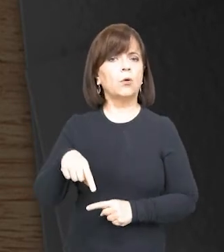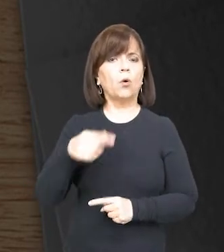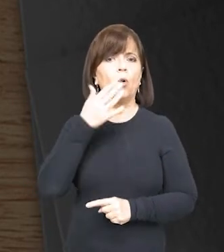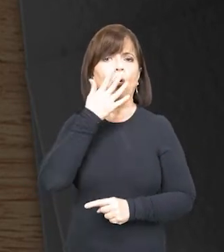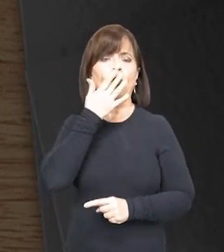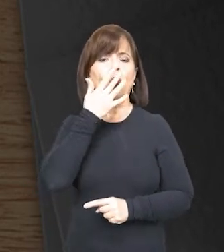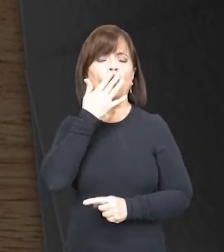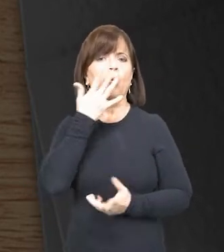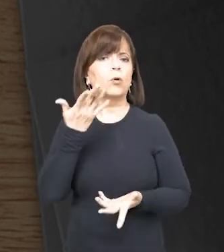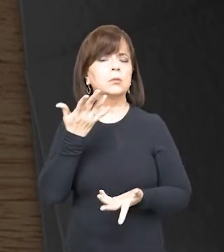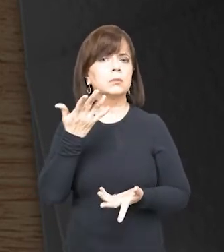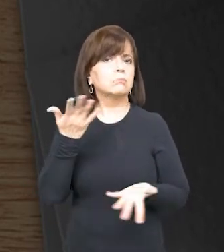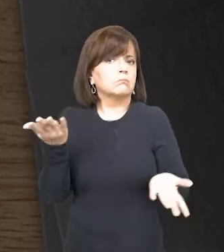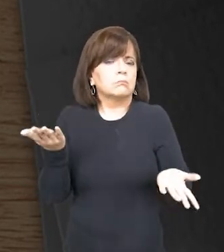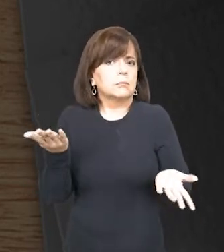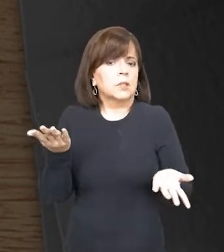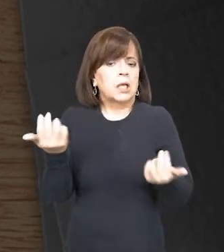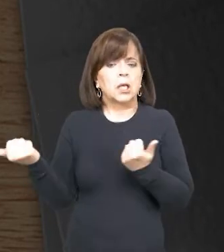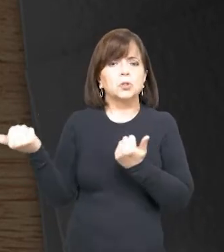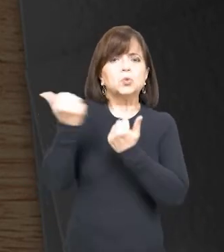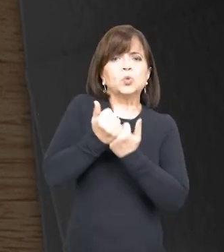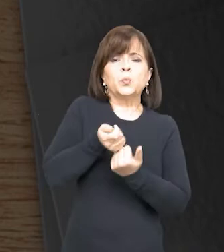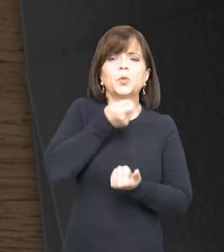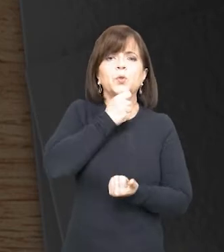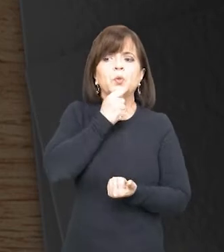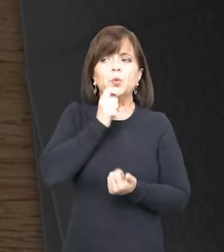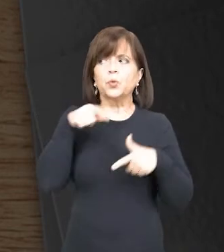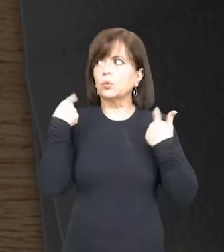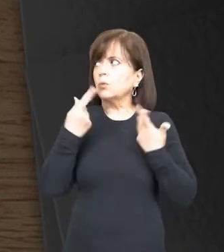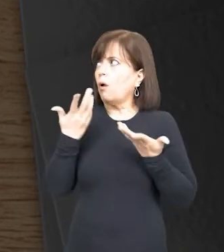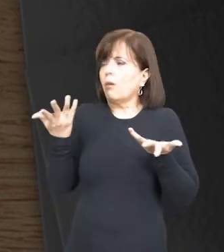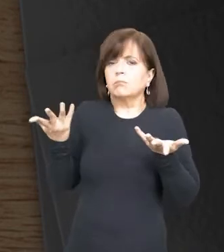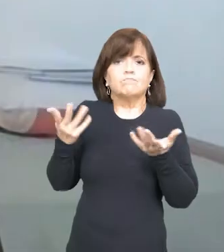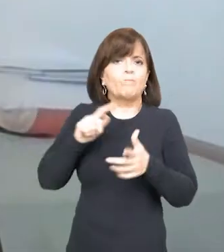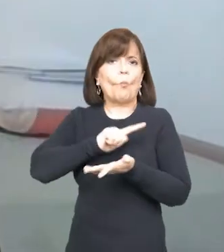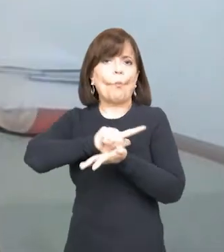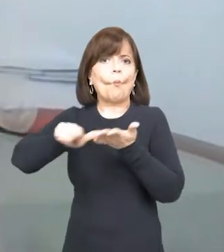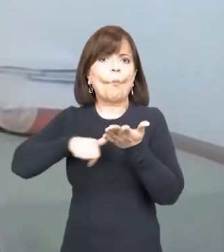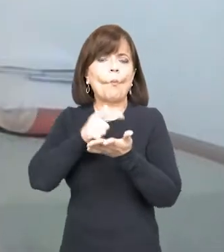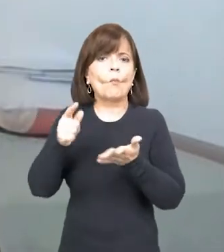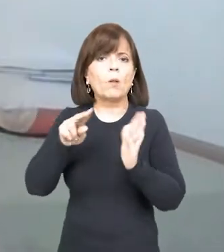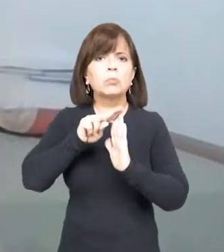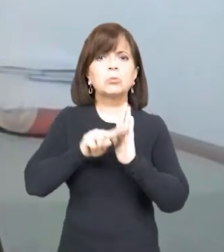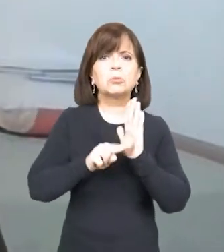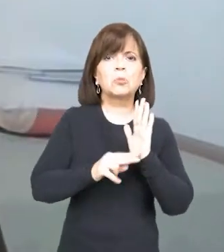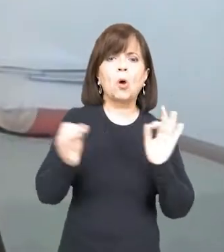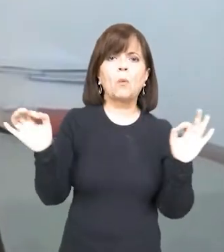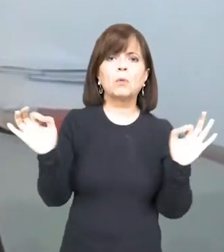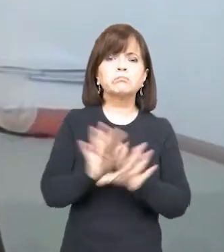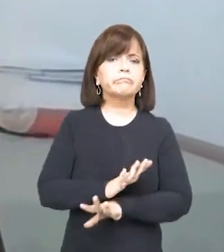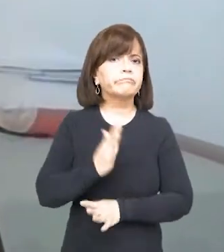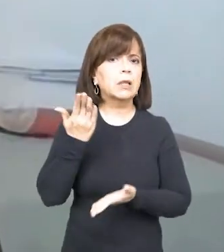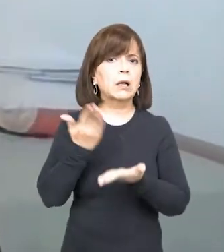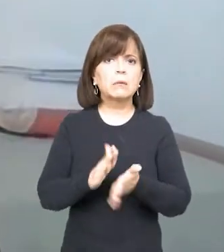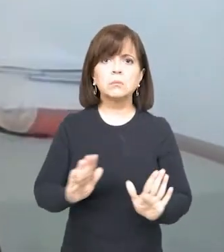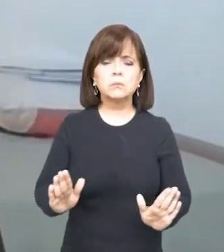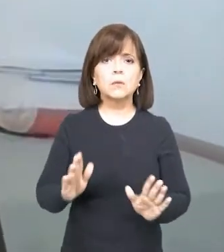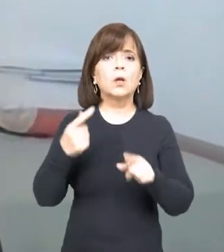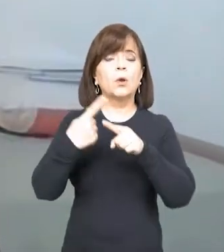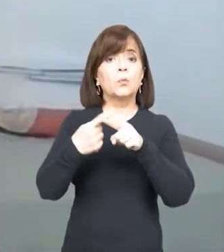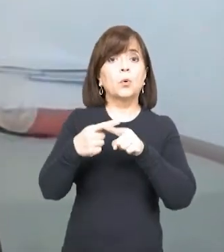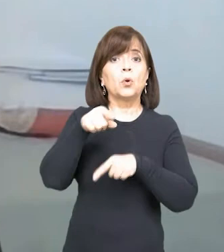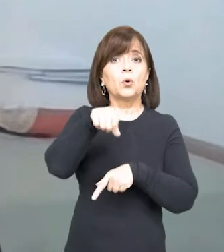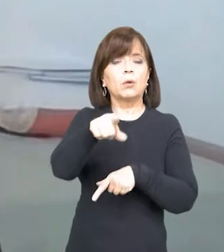laranja como marco e não trouxe nenhum substitutivo, ou seja, ficamos num vazio normativo quanto à bandeira em marco de início das atividades